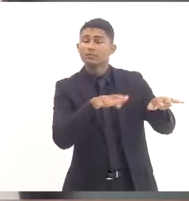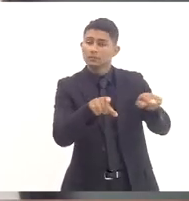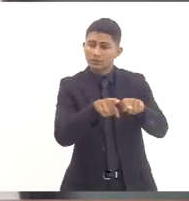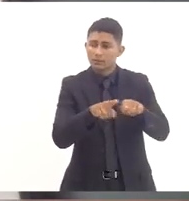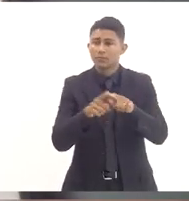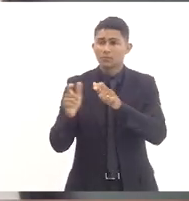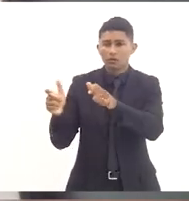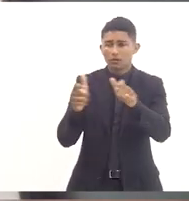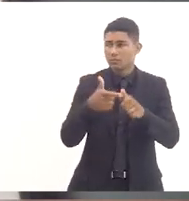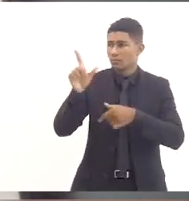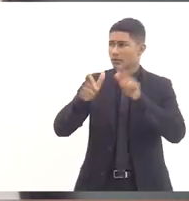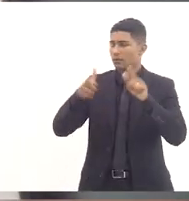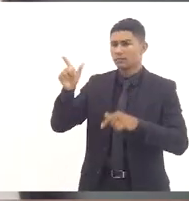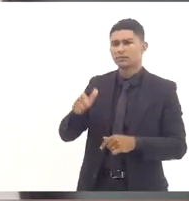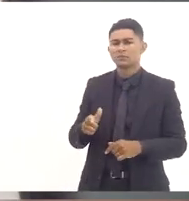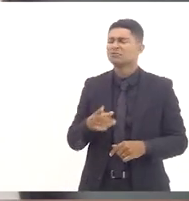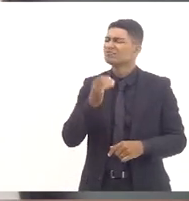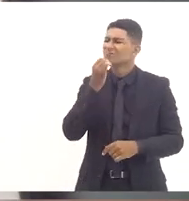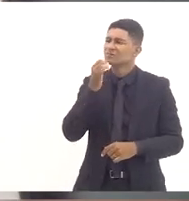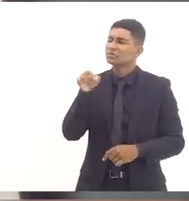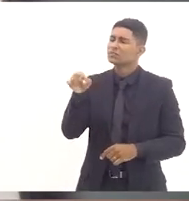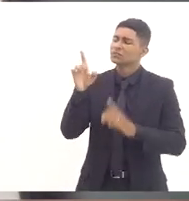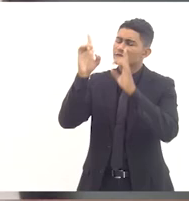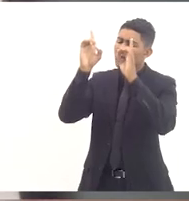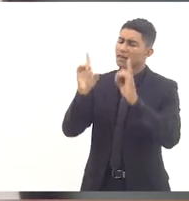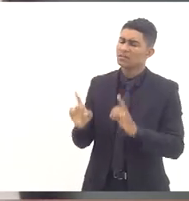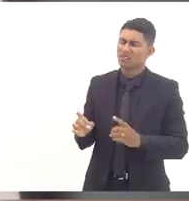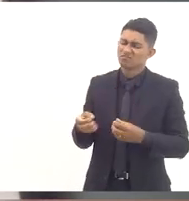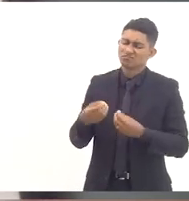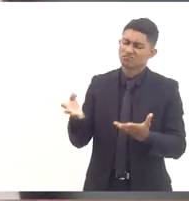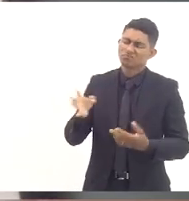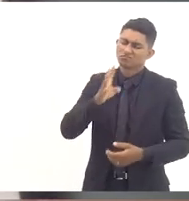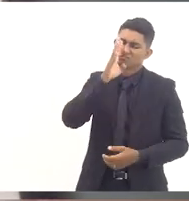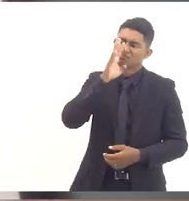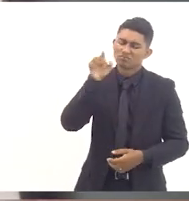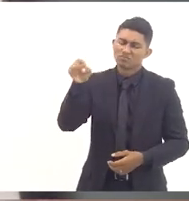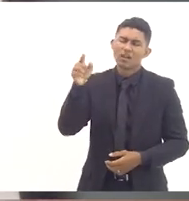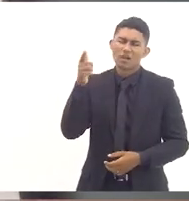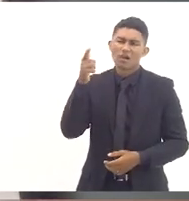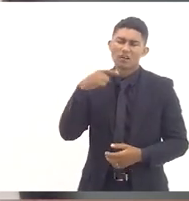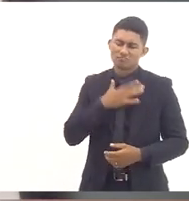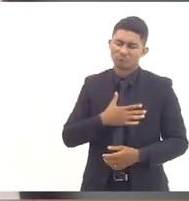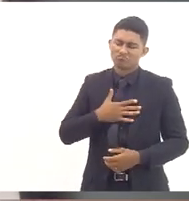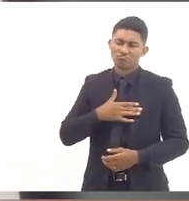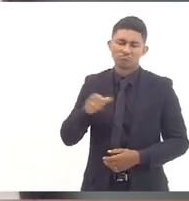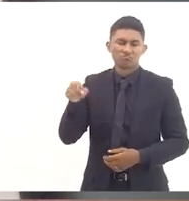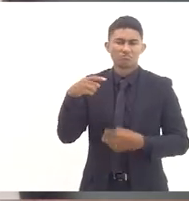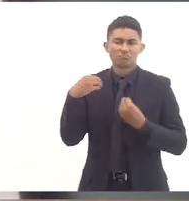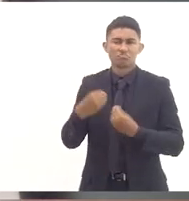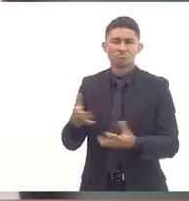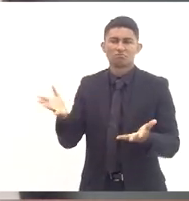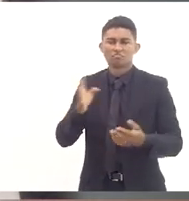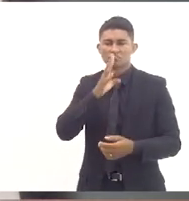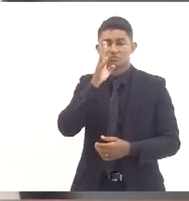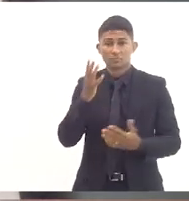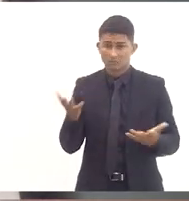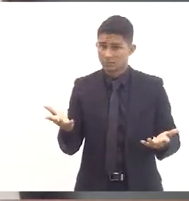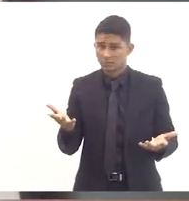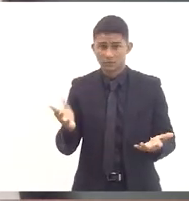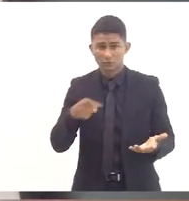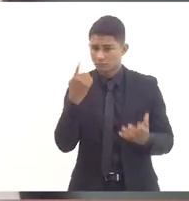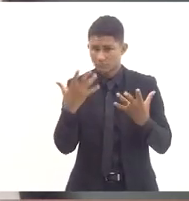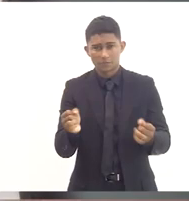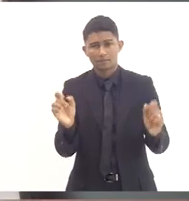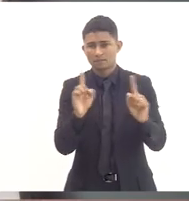das sair para o deficiente que ele vai se contentar e a gente não pode mais aceitar isso bom então eu sou hiper super chata